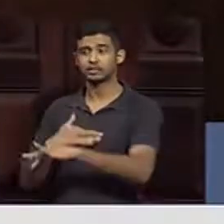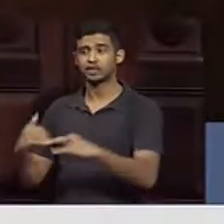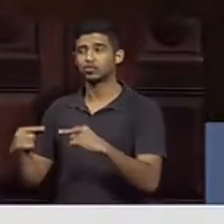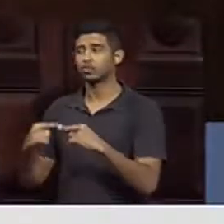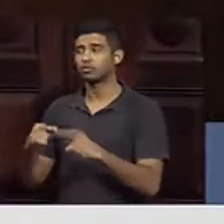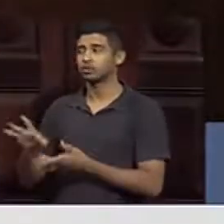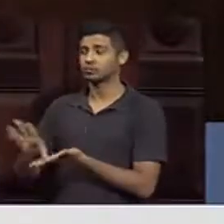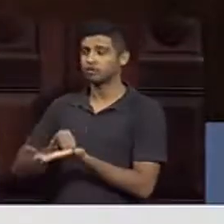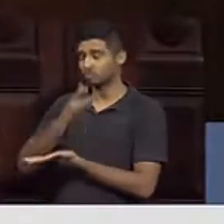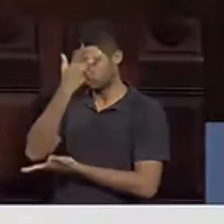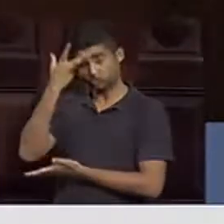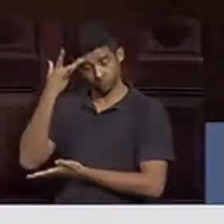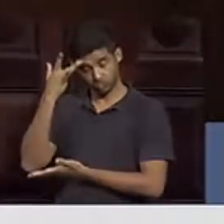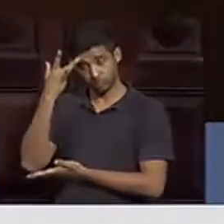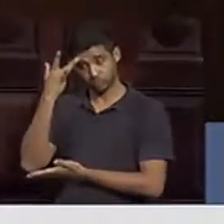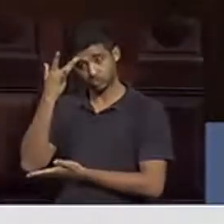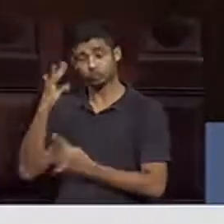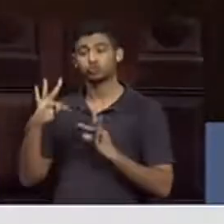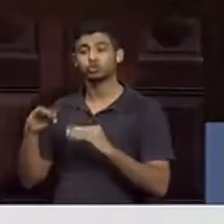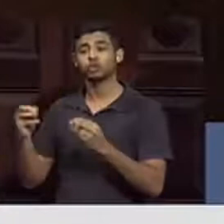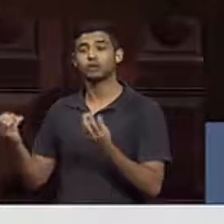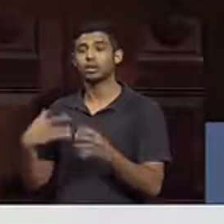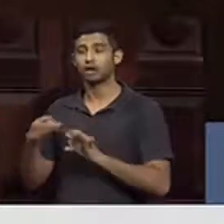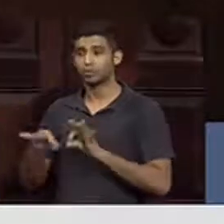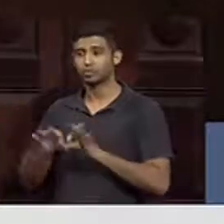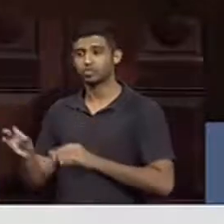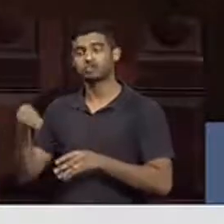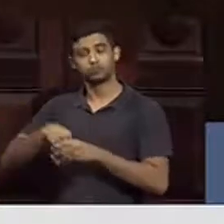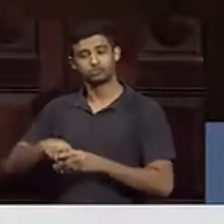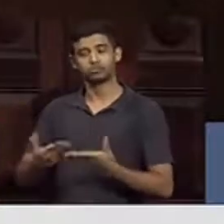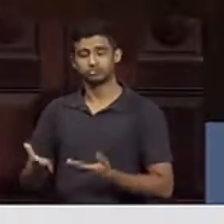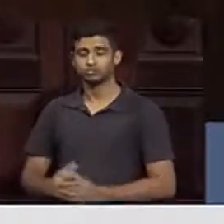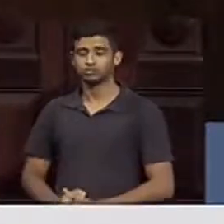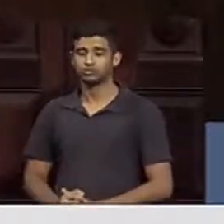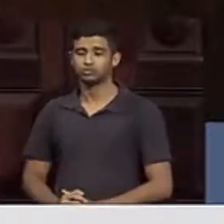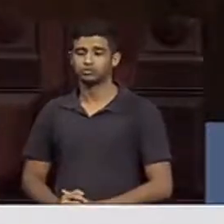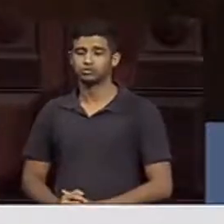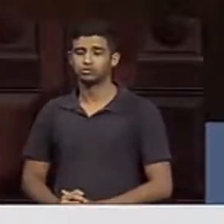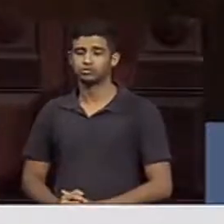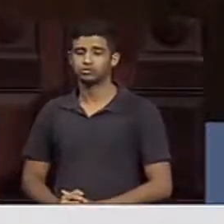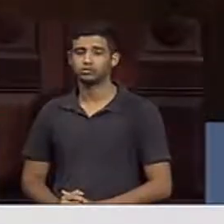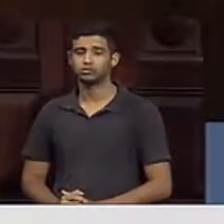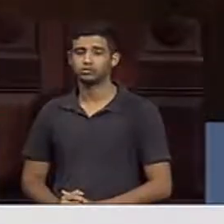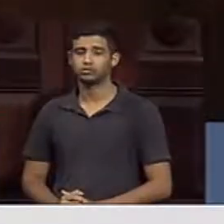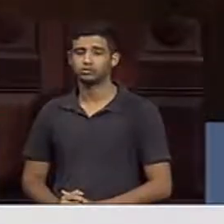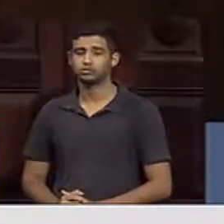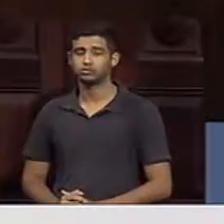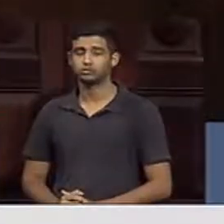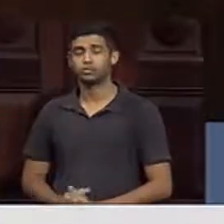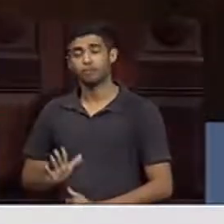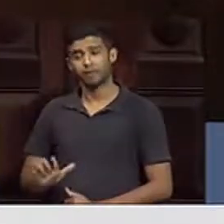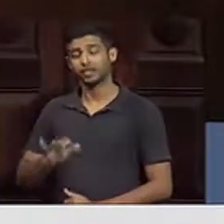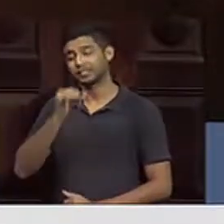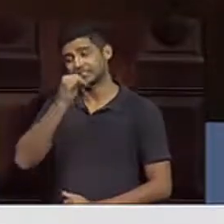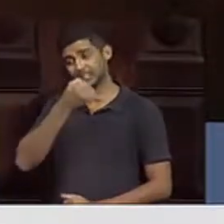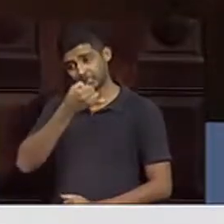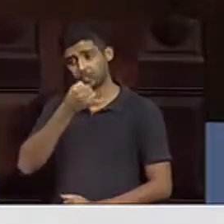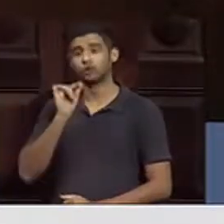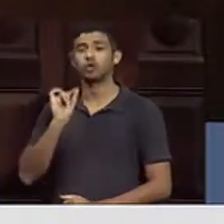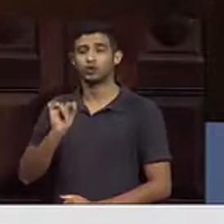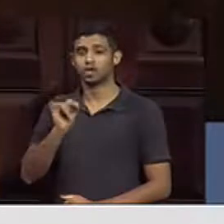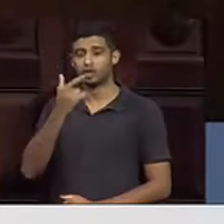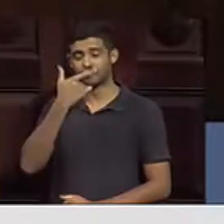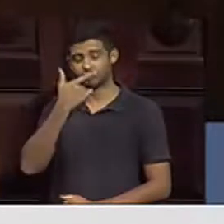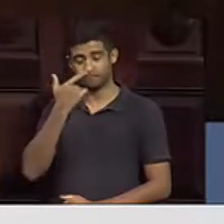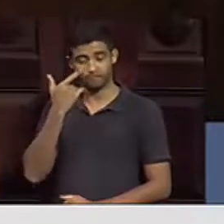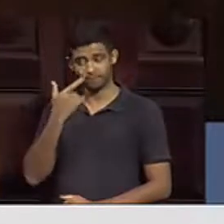em educação inclusiva, processo consolidado ao longo dos anos, o que torna ainda mais lamentável a decisão